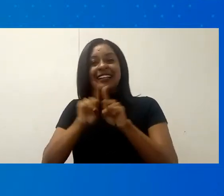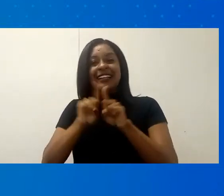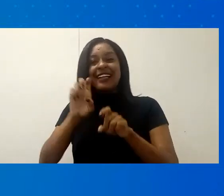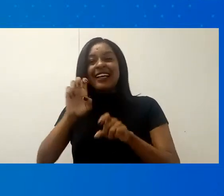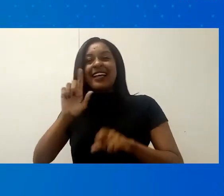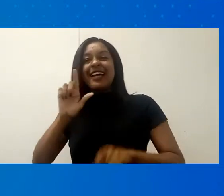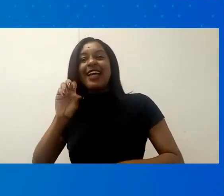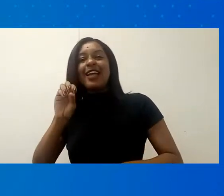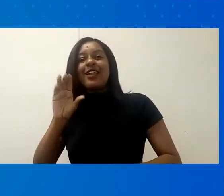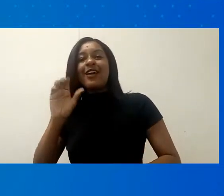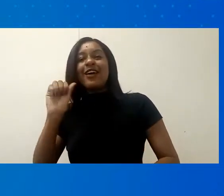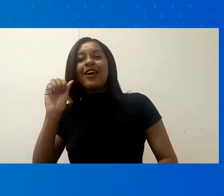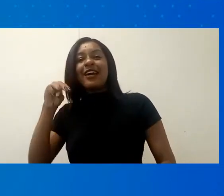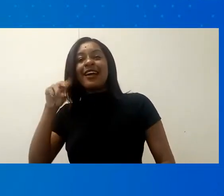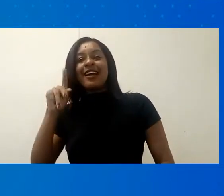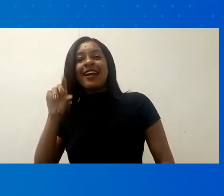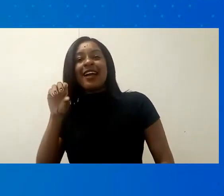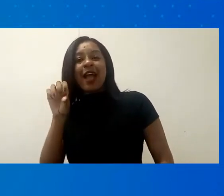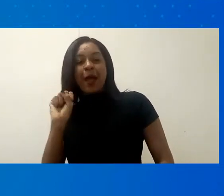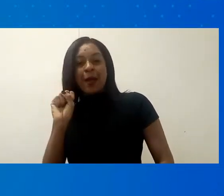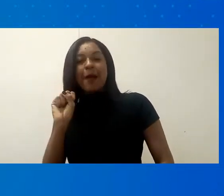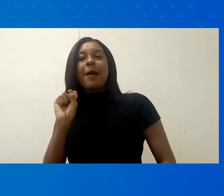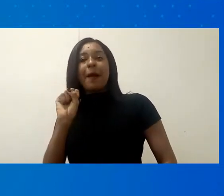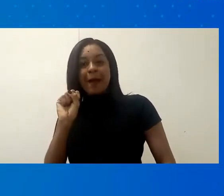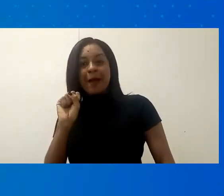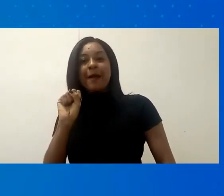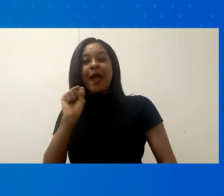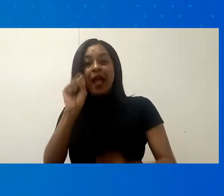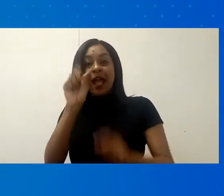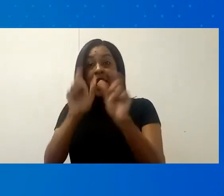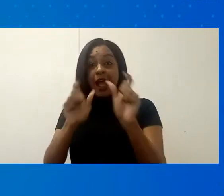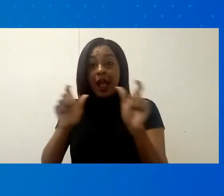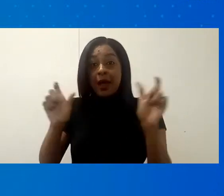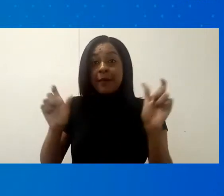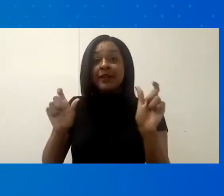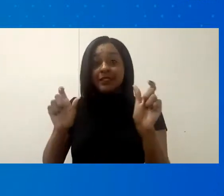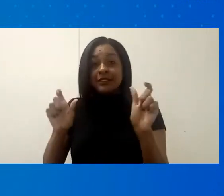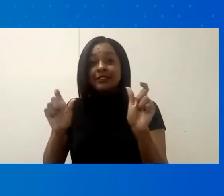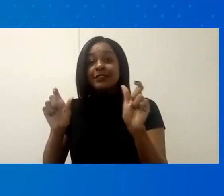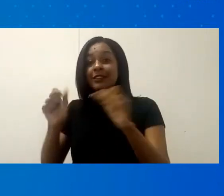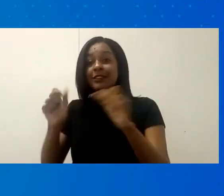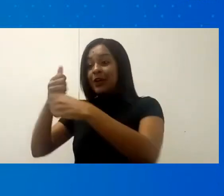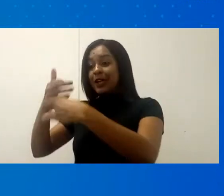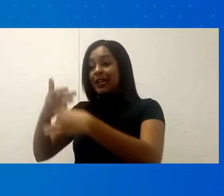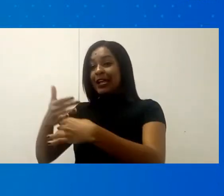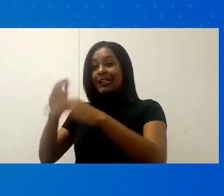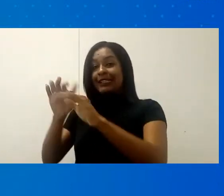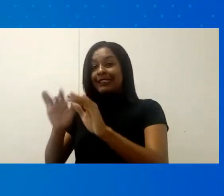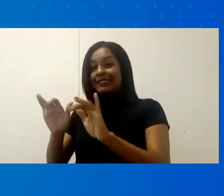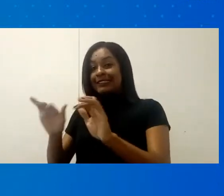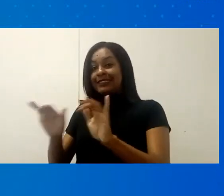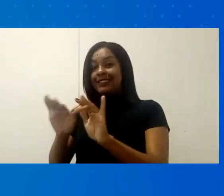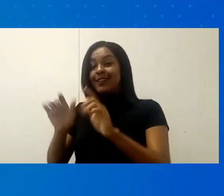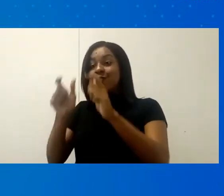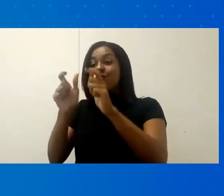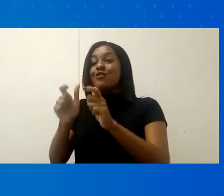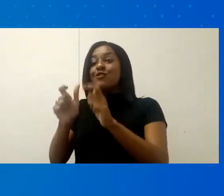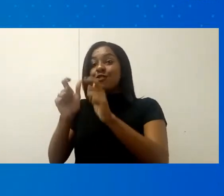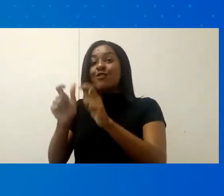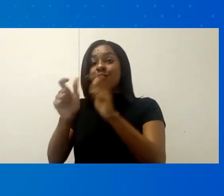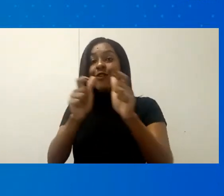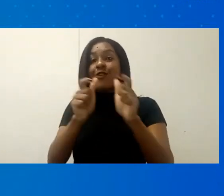estão escrevendo de onde elas estão nos assistindo temos pessoas de Cuiabá